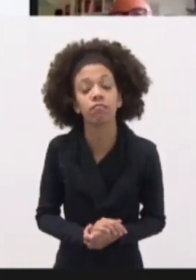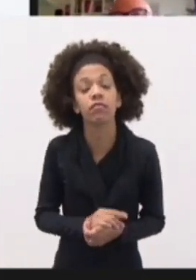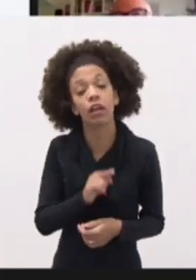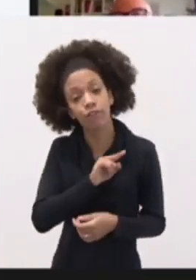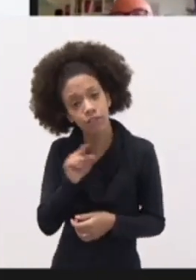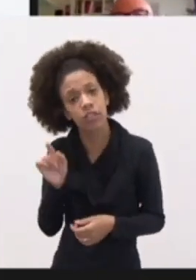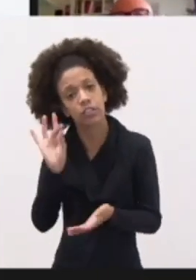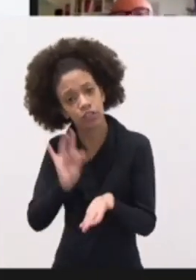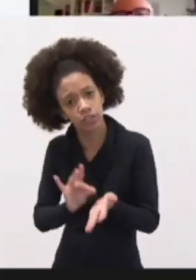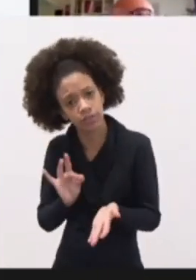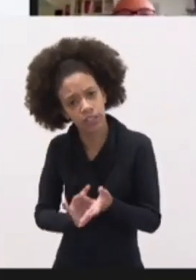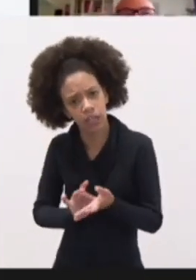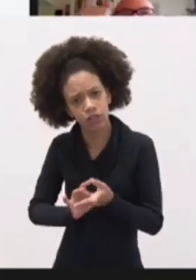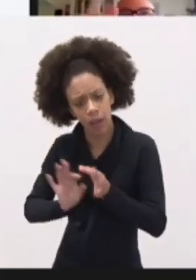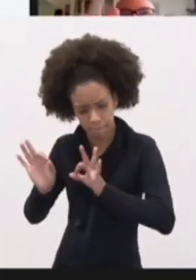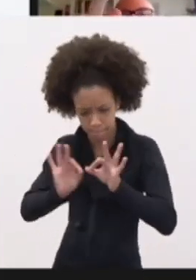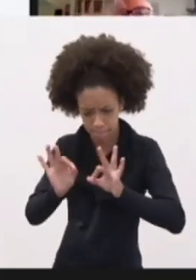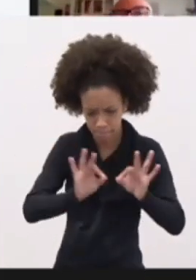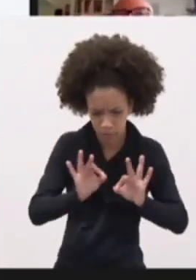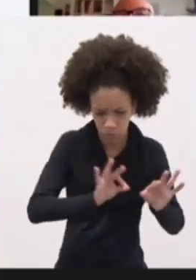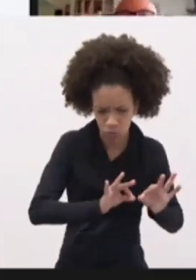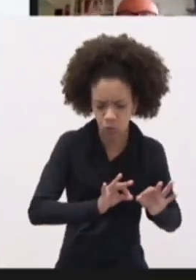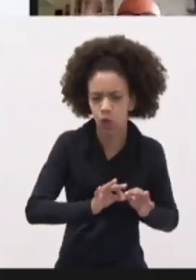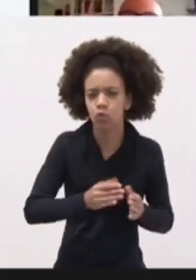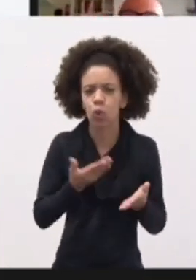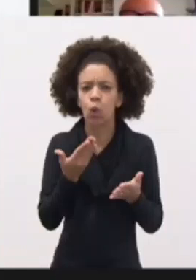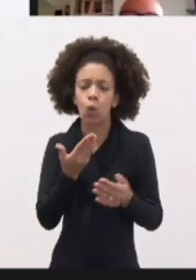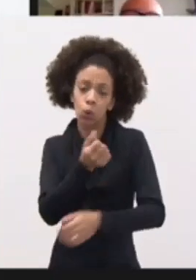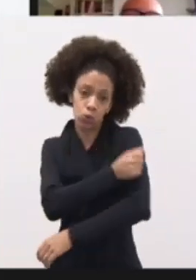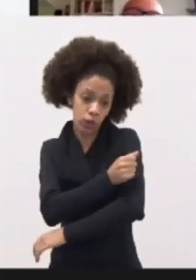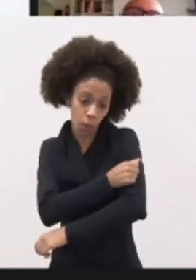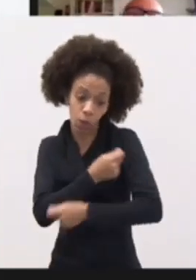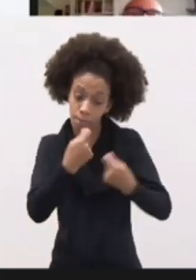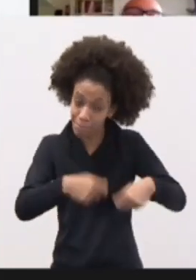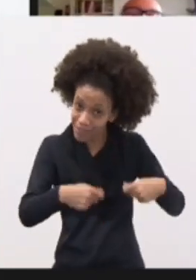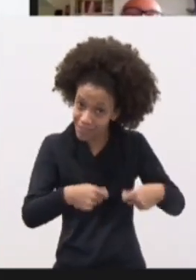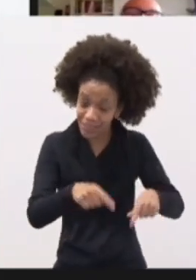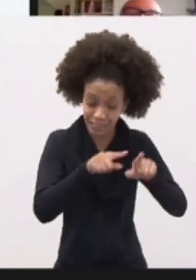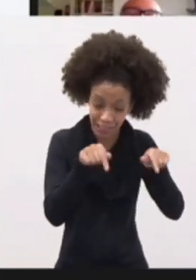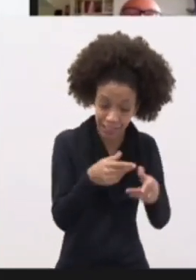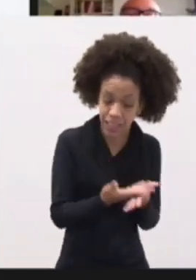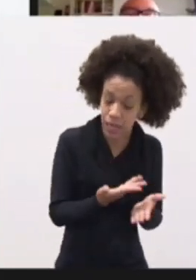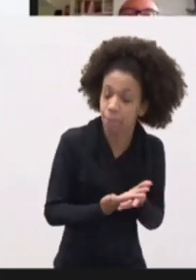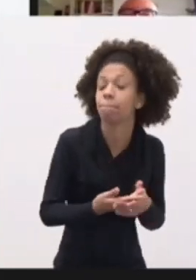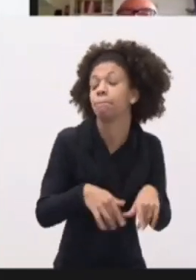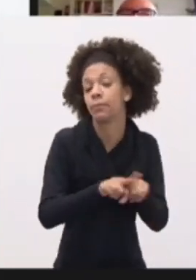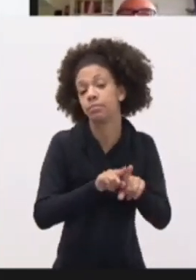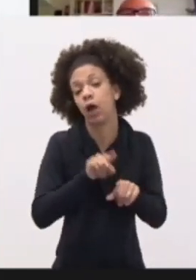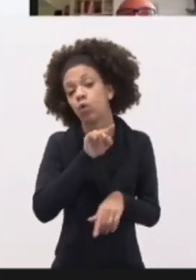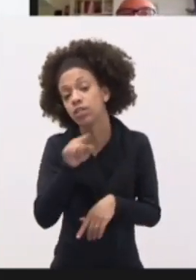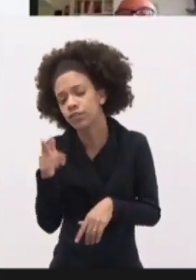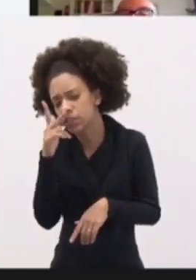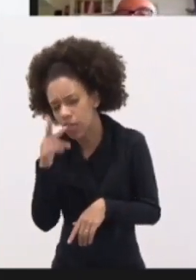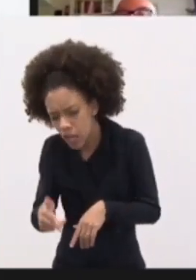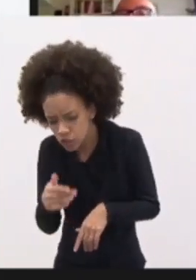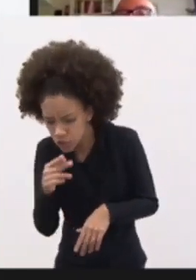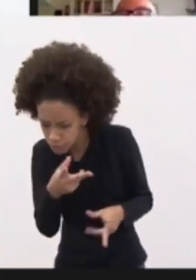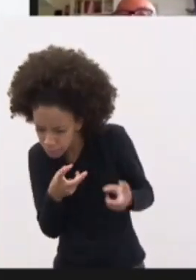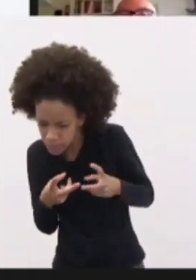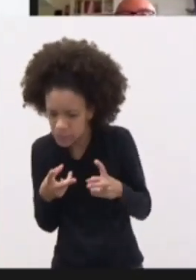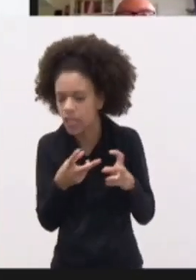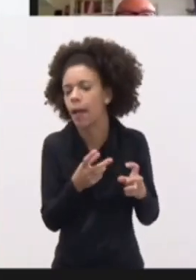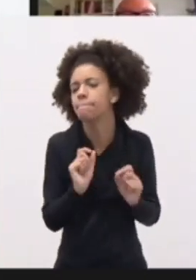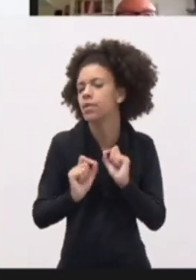realmente personalizar a partir do que o seu aluno precisa, do que a sua sala precisa, daquilo que você acha interessante enquanto